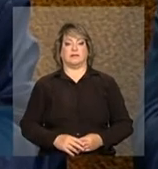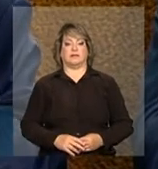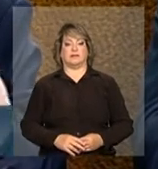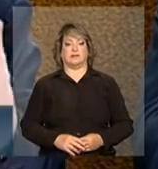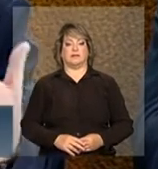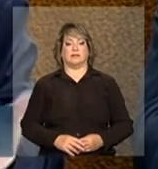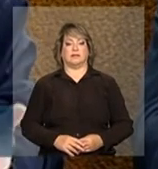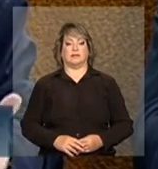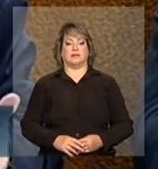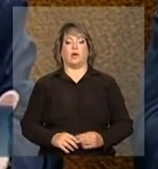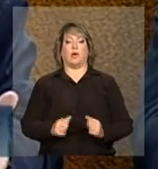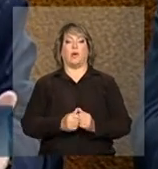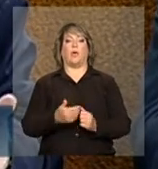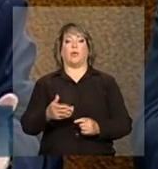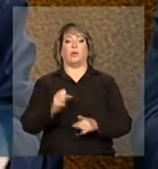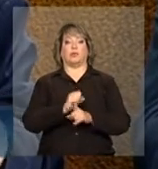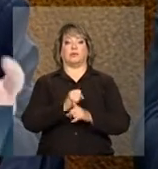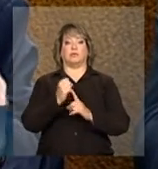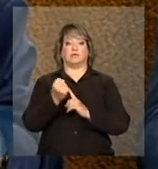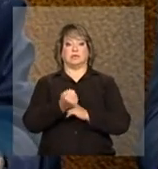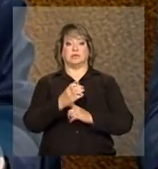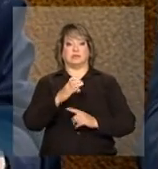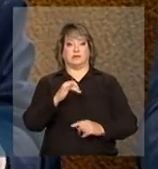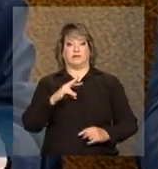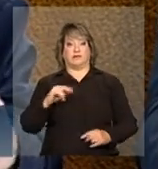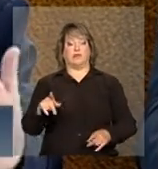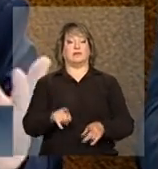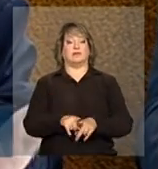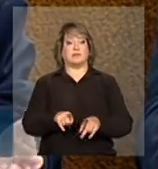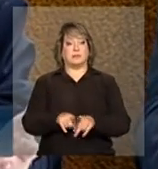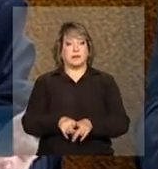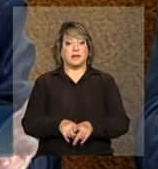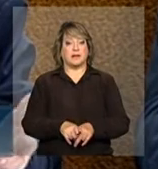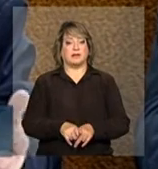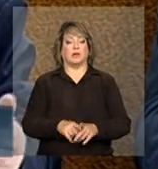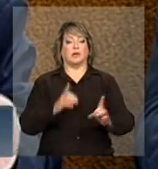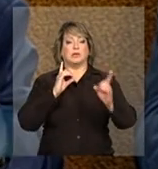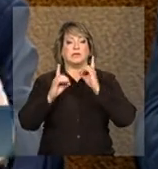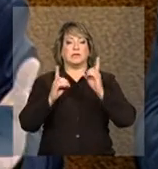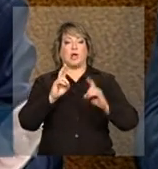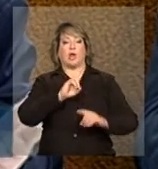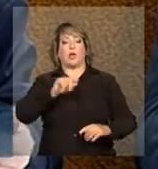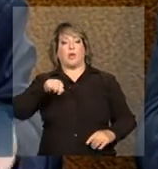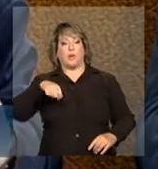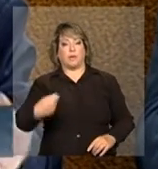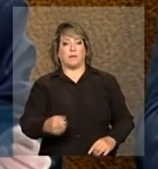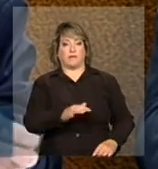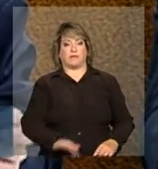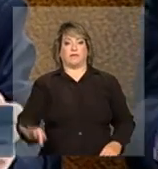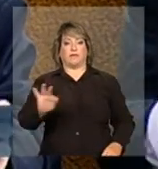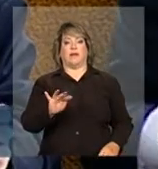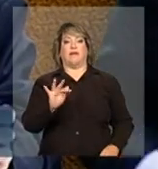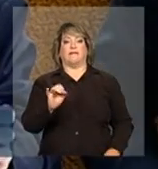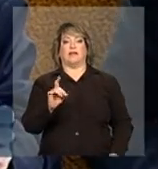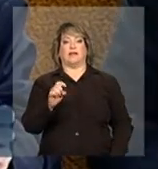e com a sociedade civil, e também dos diálogos chamados federativos,